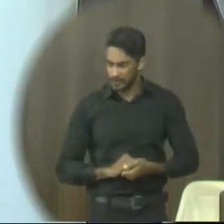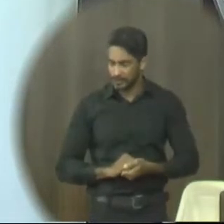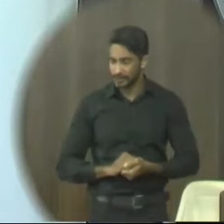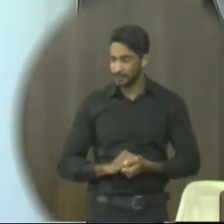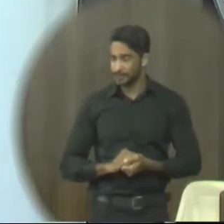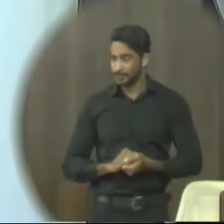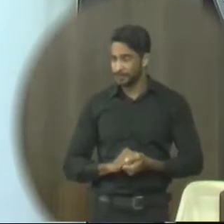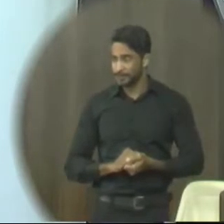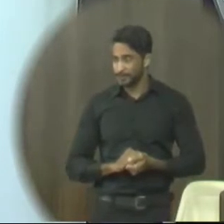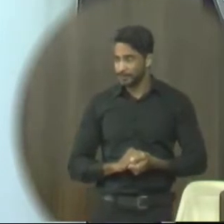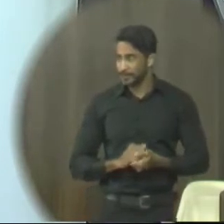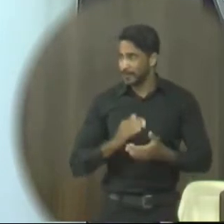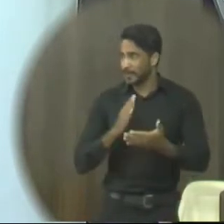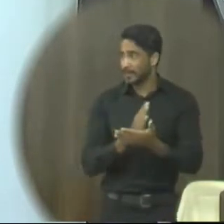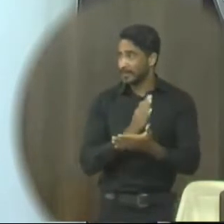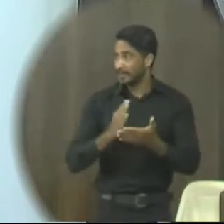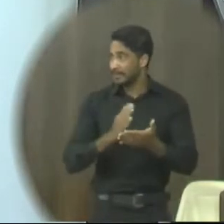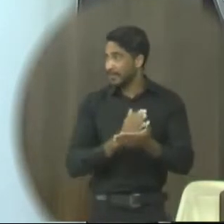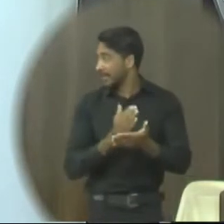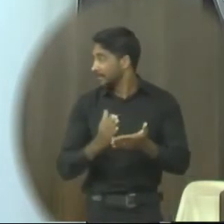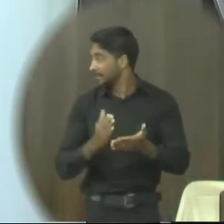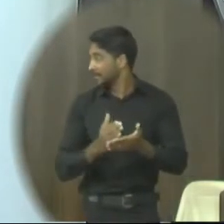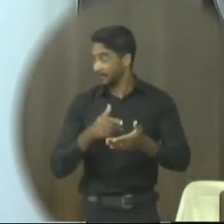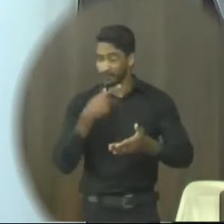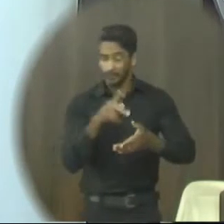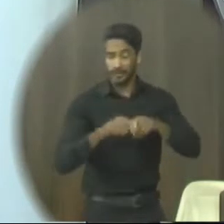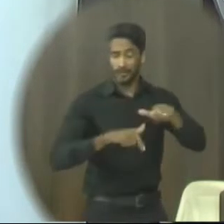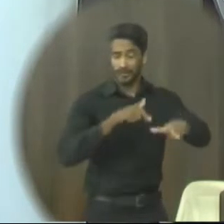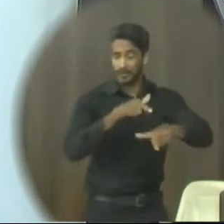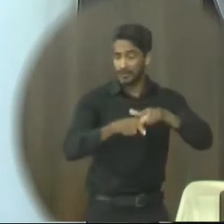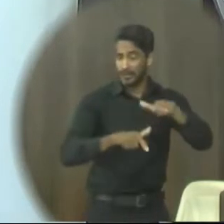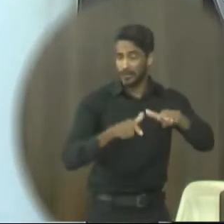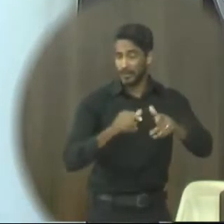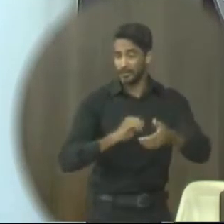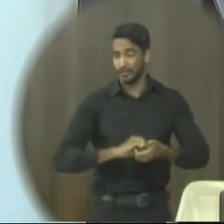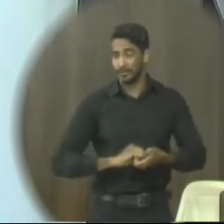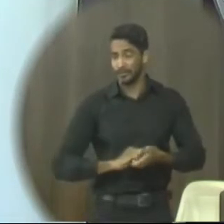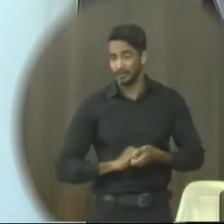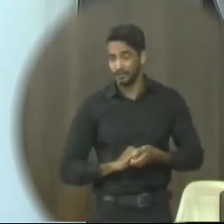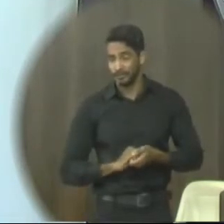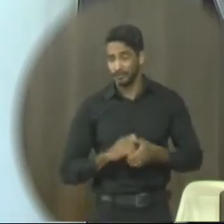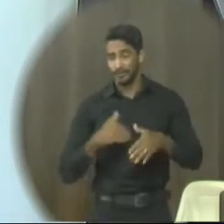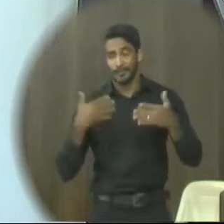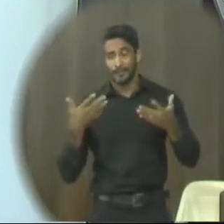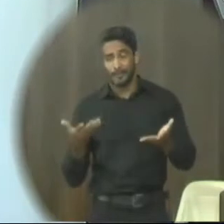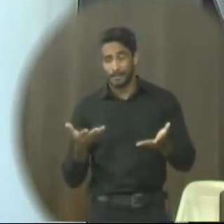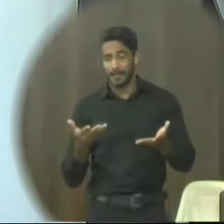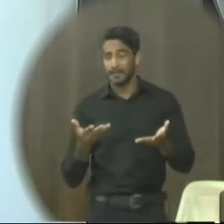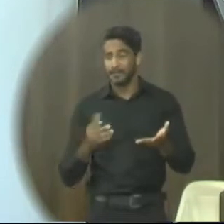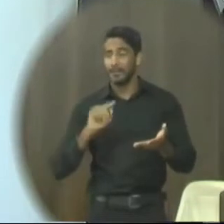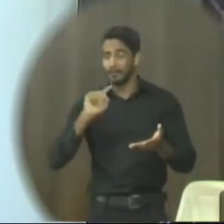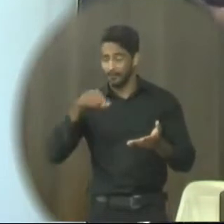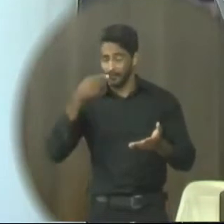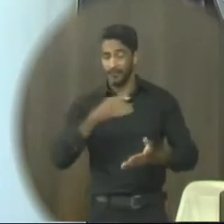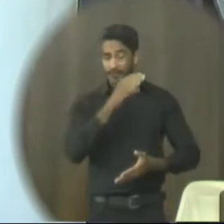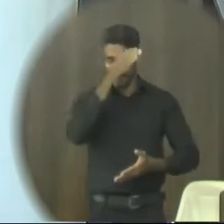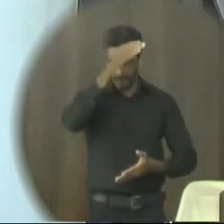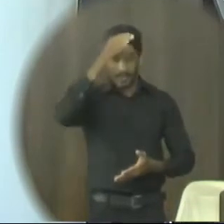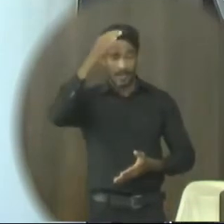atentatórias da separação de Constituição das suas funções. De um modo geral, pode-se a Câmara se